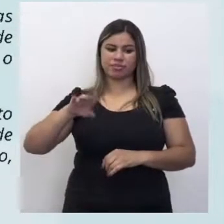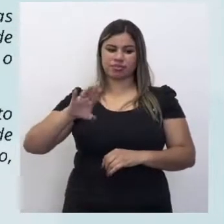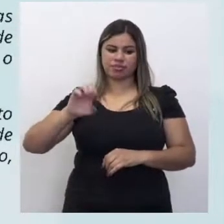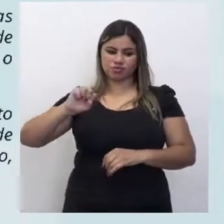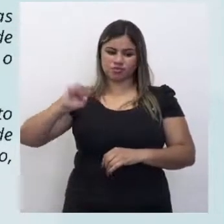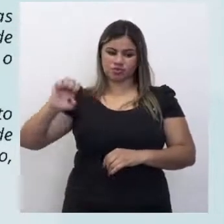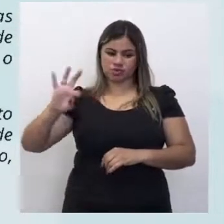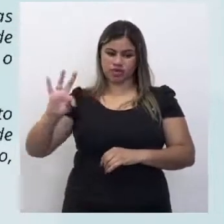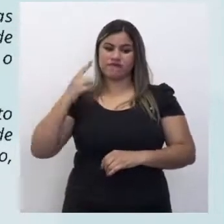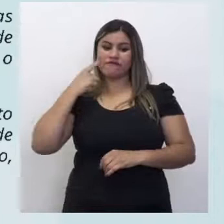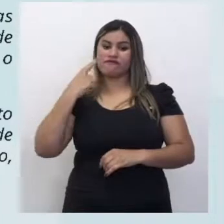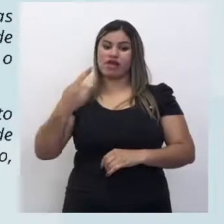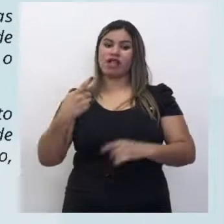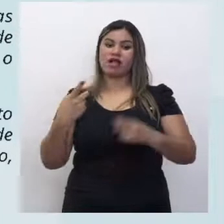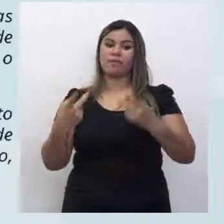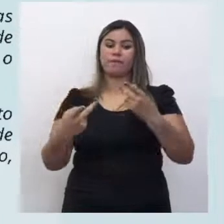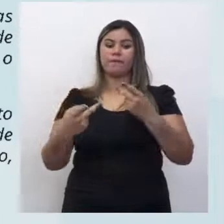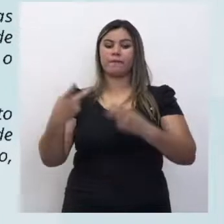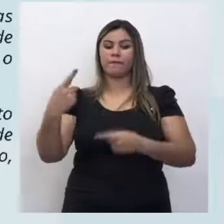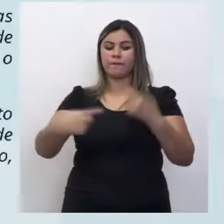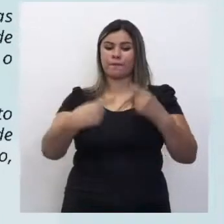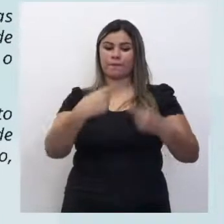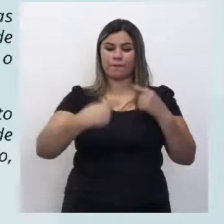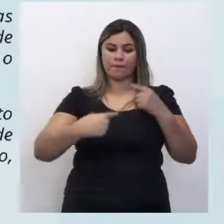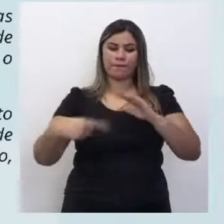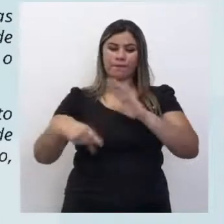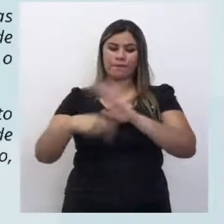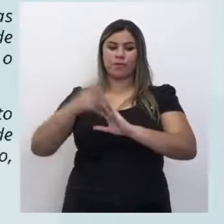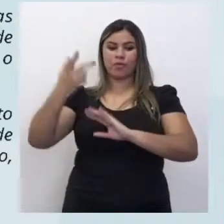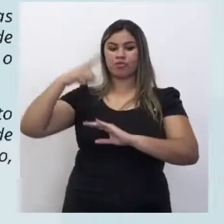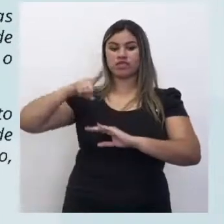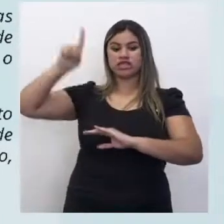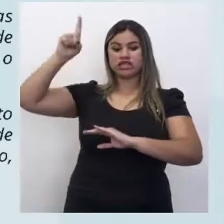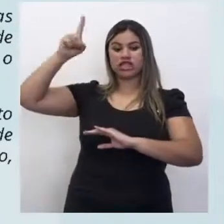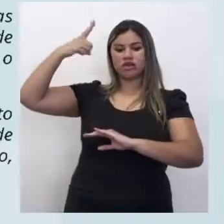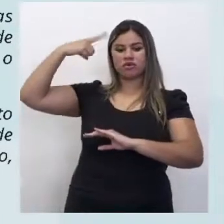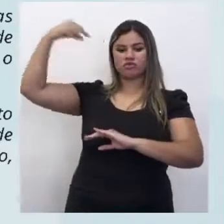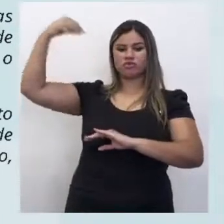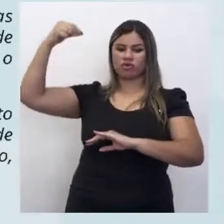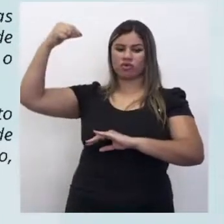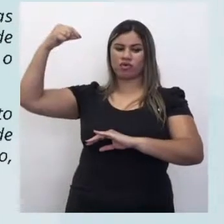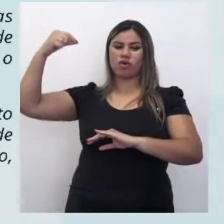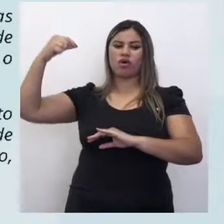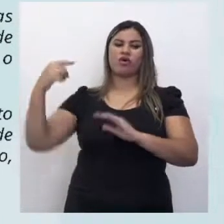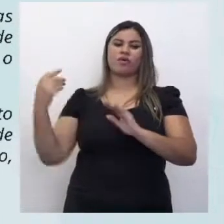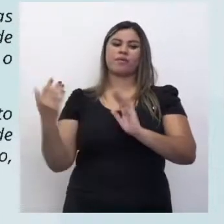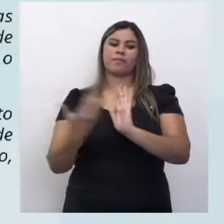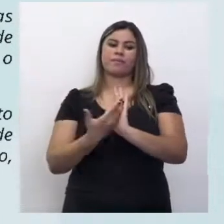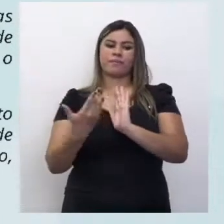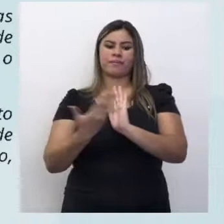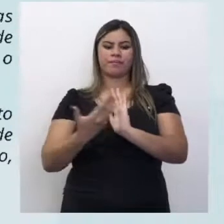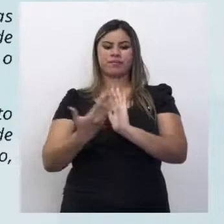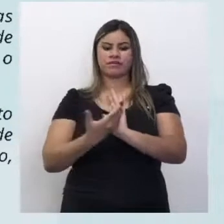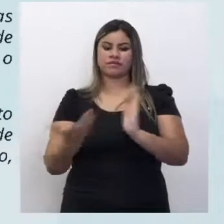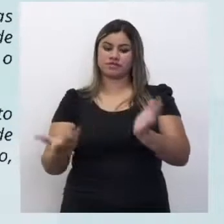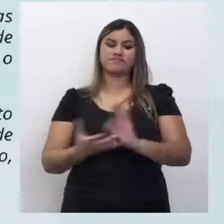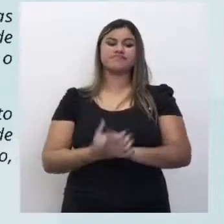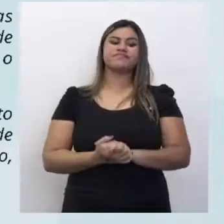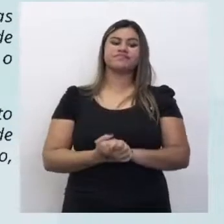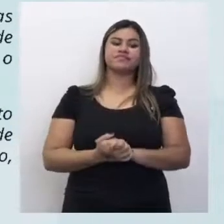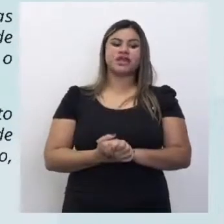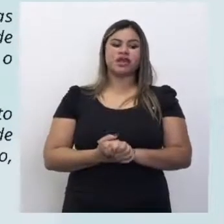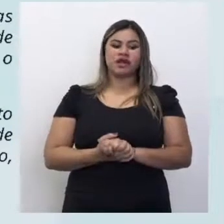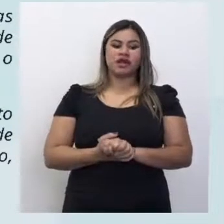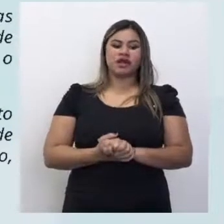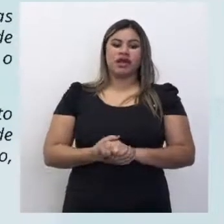da política, do direito divino dos reis, no seu livro A Política das Sagradas Escrituras, né? Então, dentro dessa